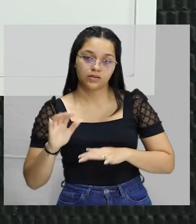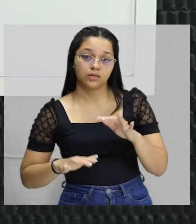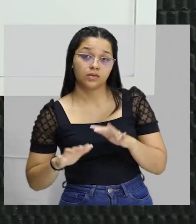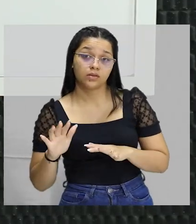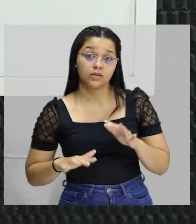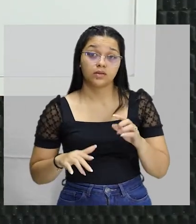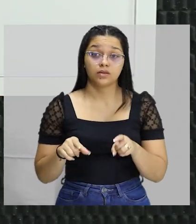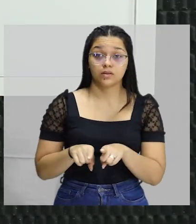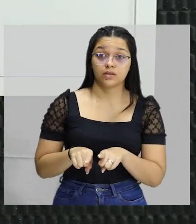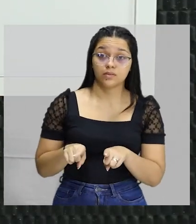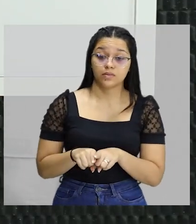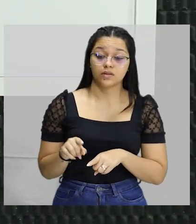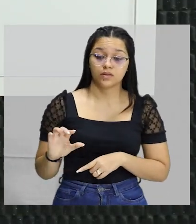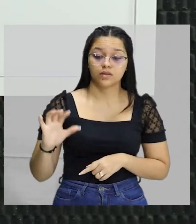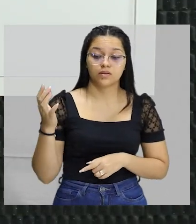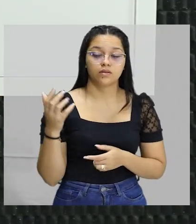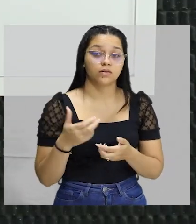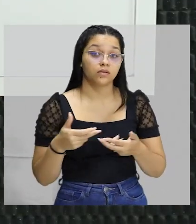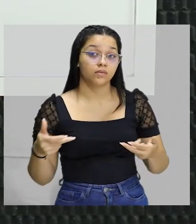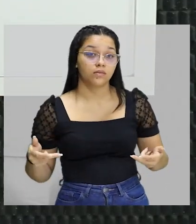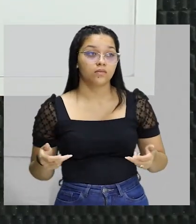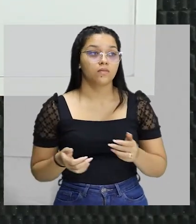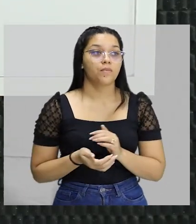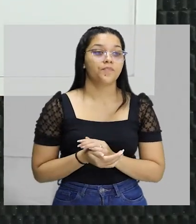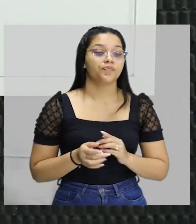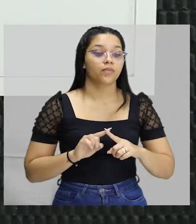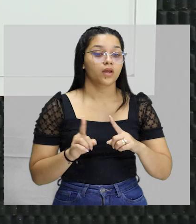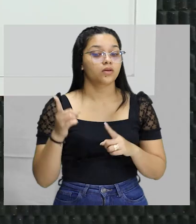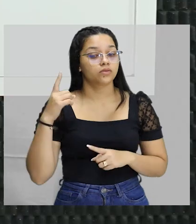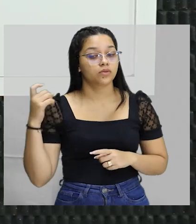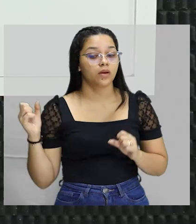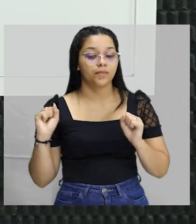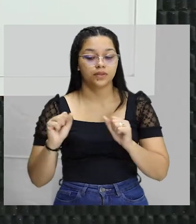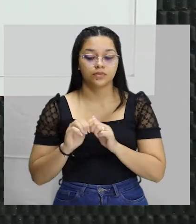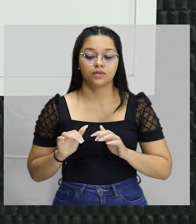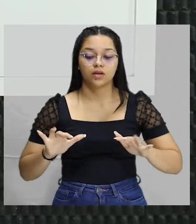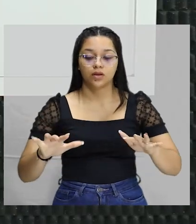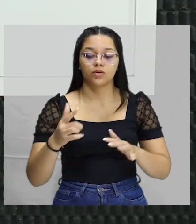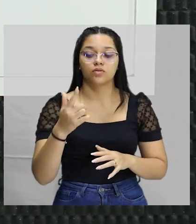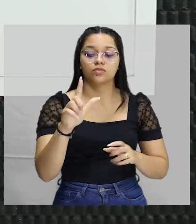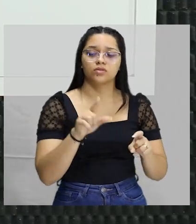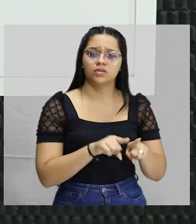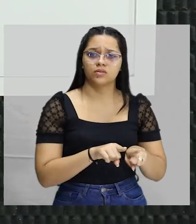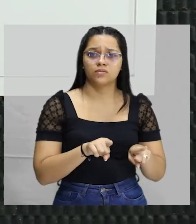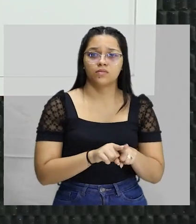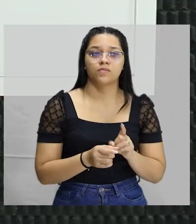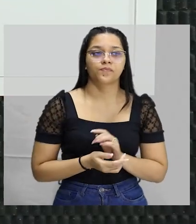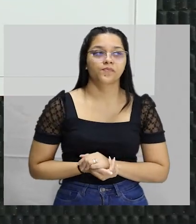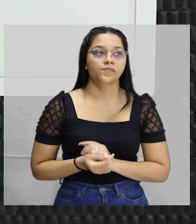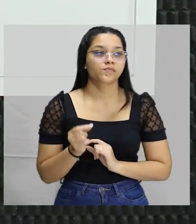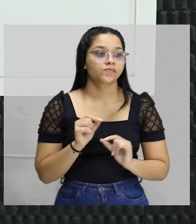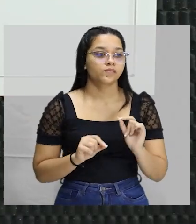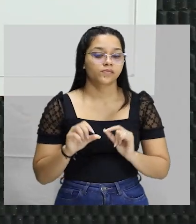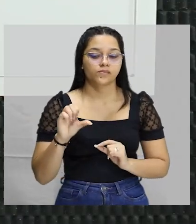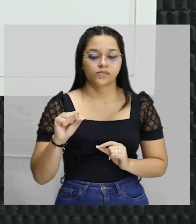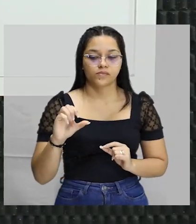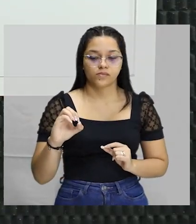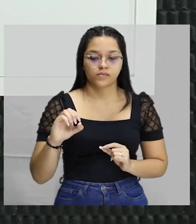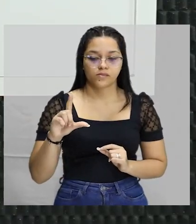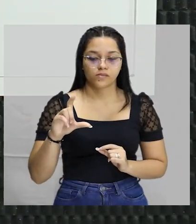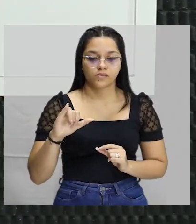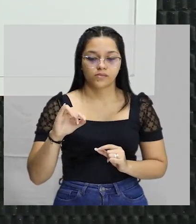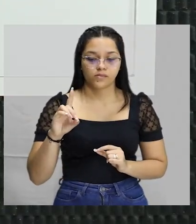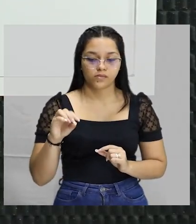depender também dessas situações, tá ok? Mas o som ele também pode se propagar em outros meios, que é o meio sólido e o